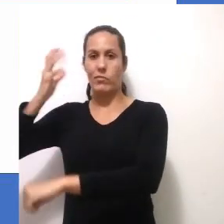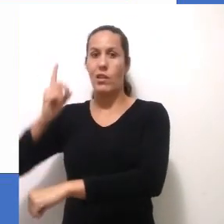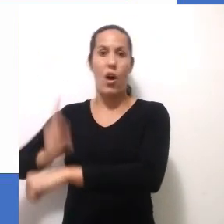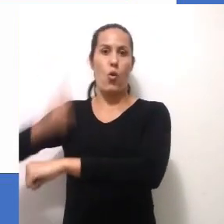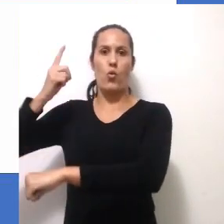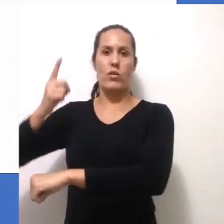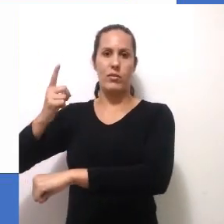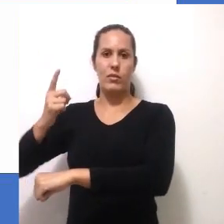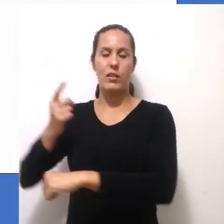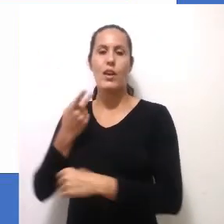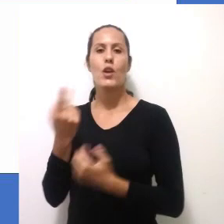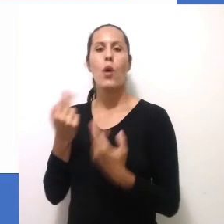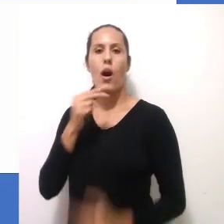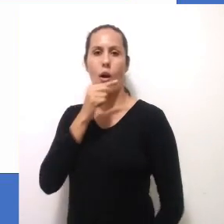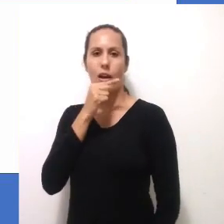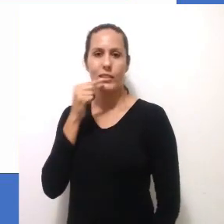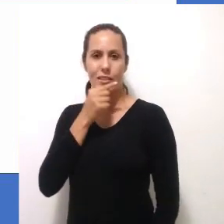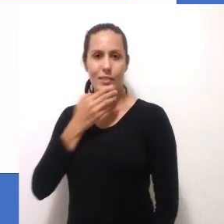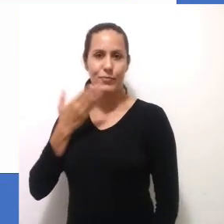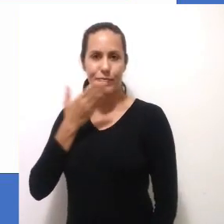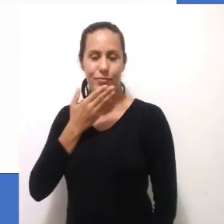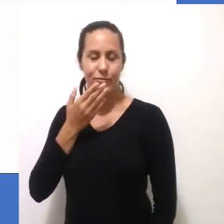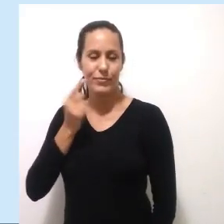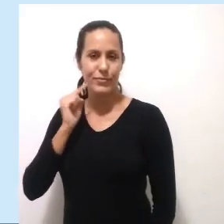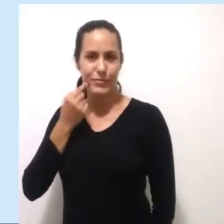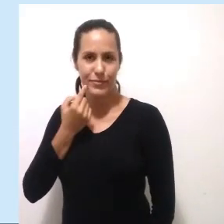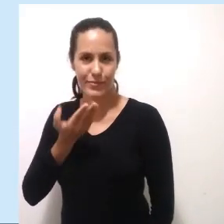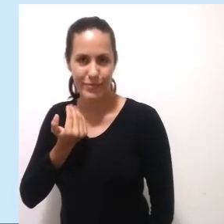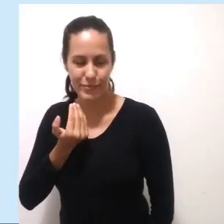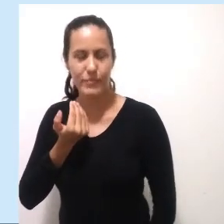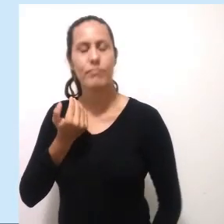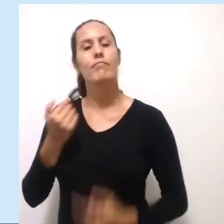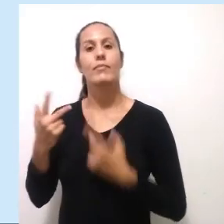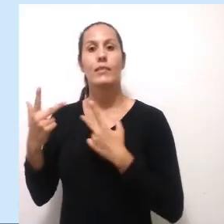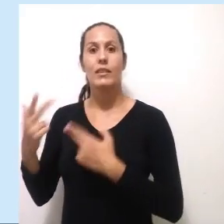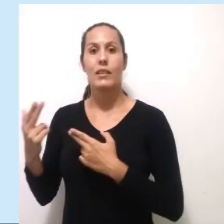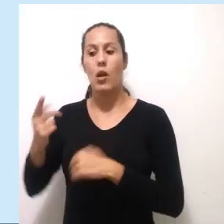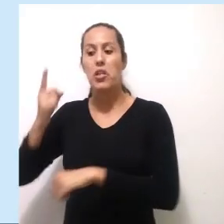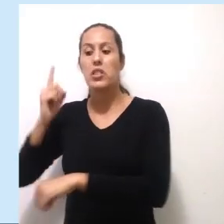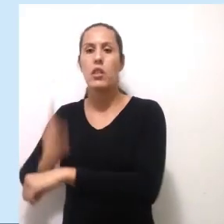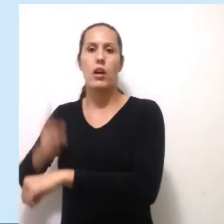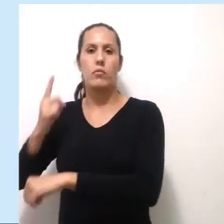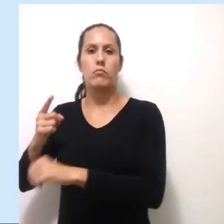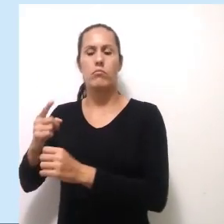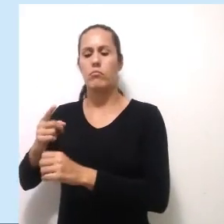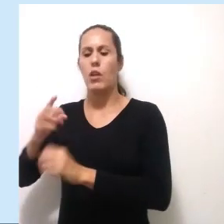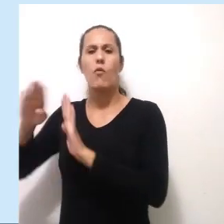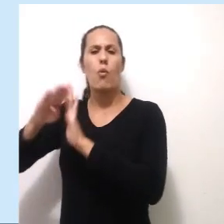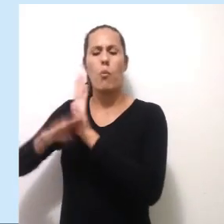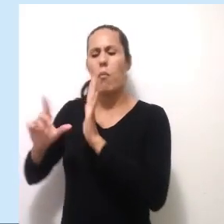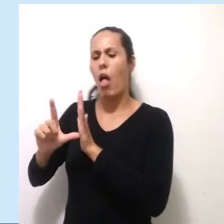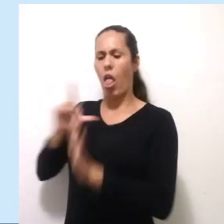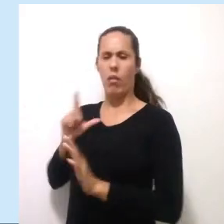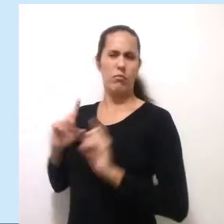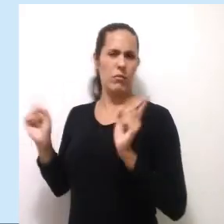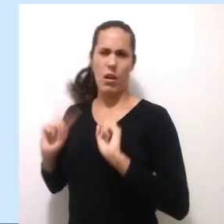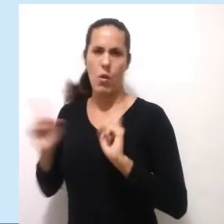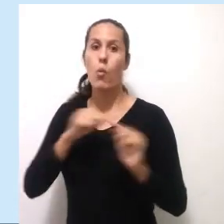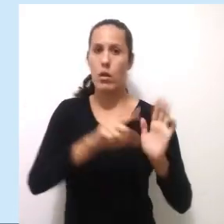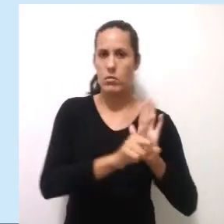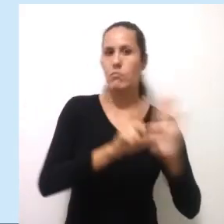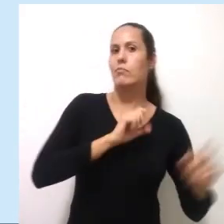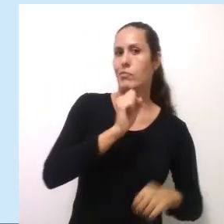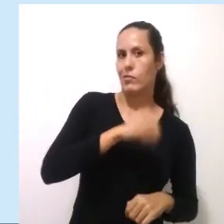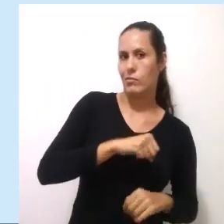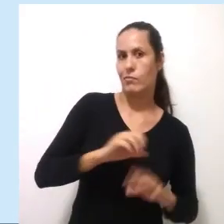o povo diz, como caldo de cana. As minhas ações, elas não são imediatamente planejadas. Aí se